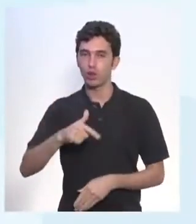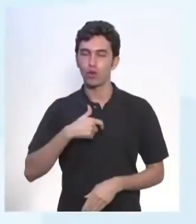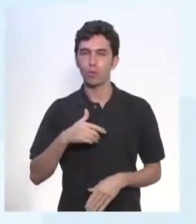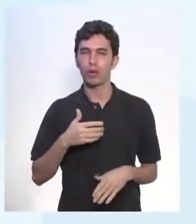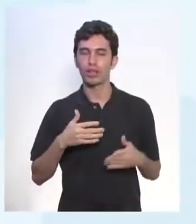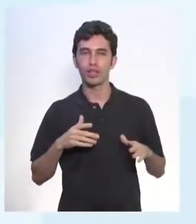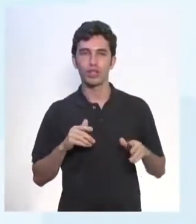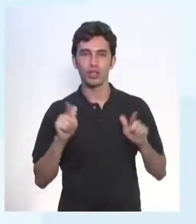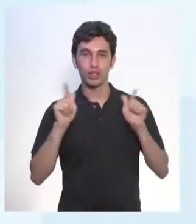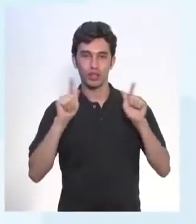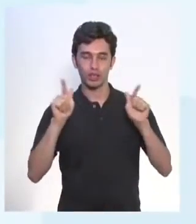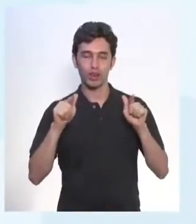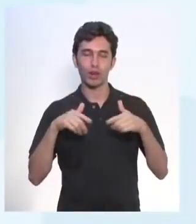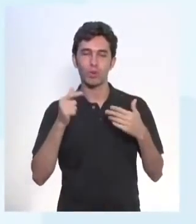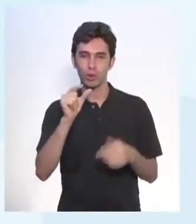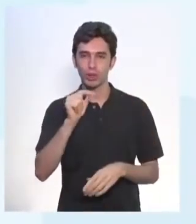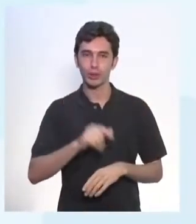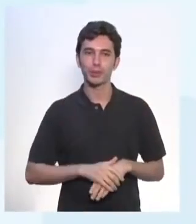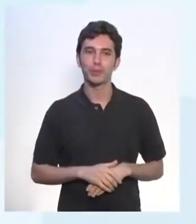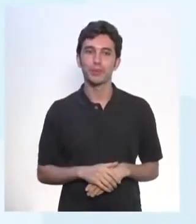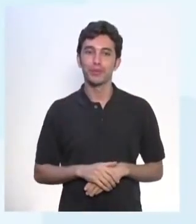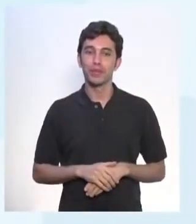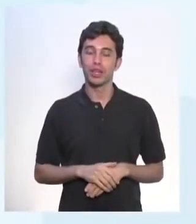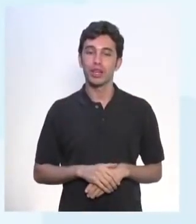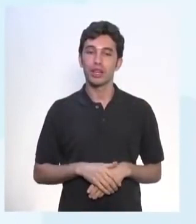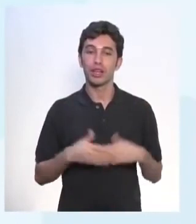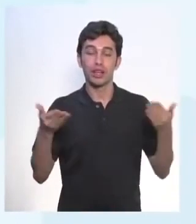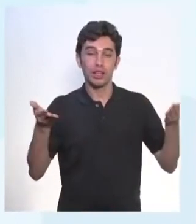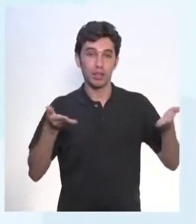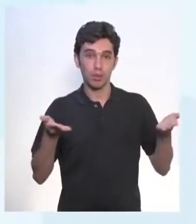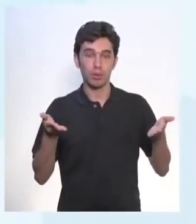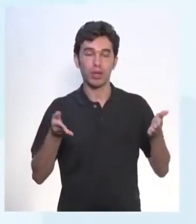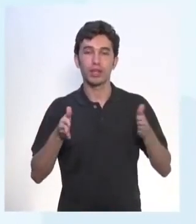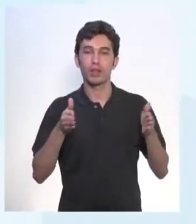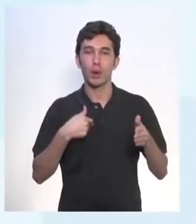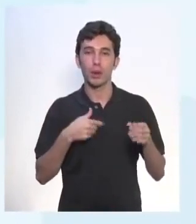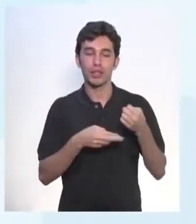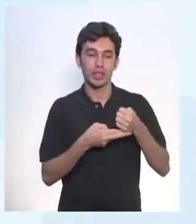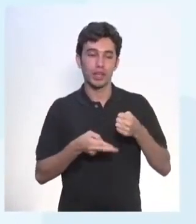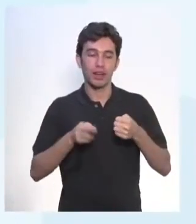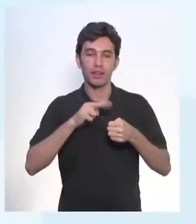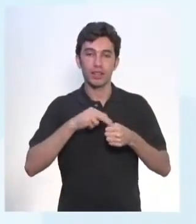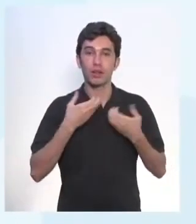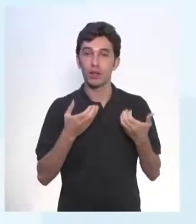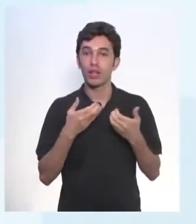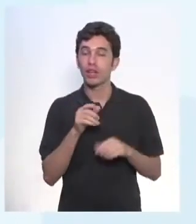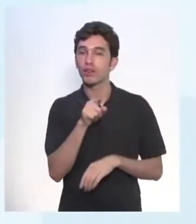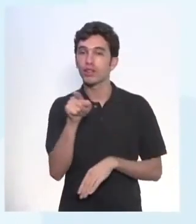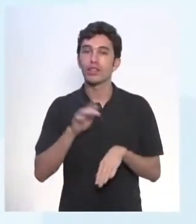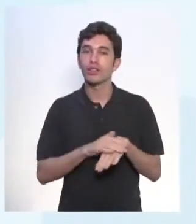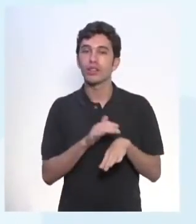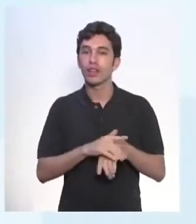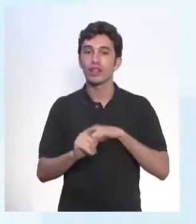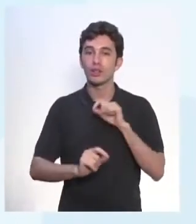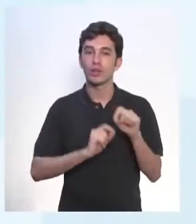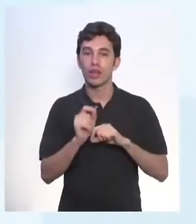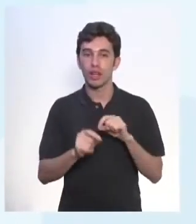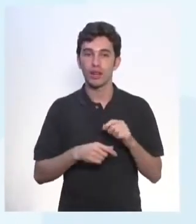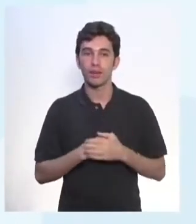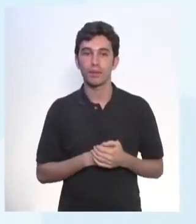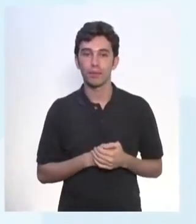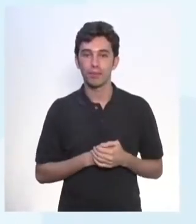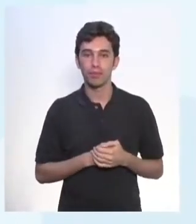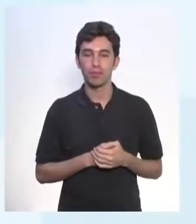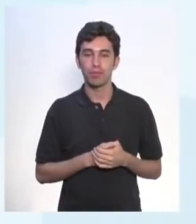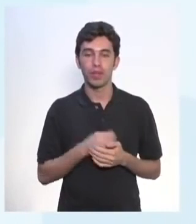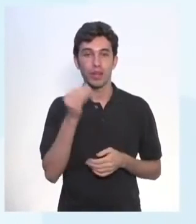descontrair um pouco mais a nossa aula, tá? Então, nesse momento de revisão, o que eu gostaria que vocês fizessem, tá? Em casa, e